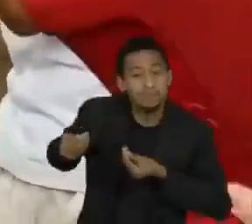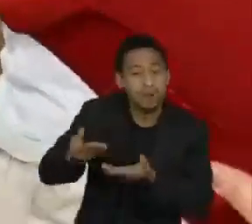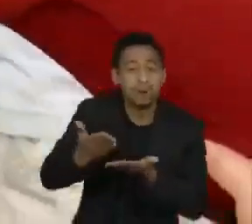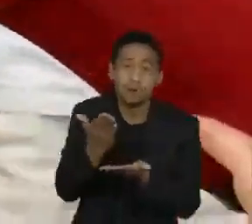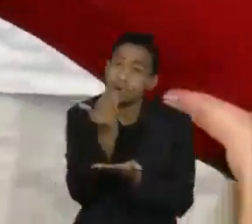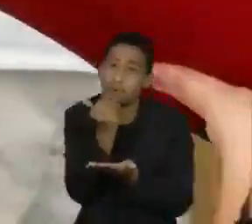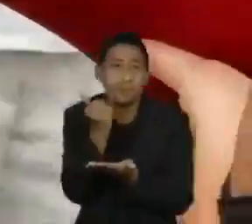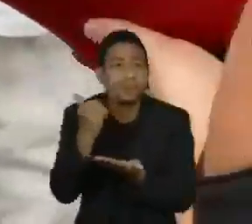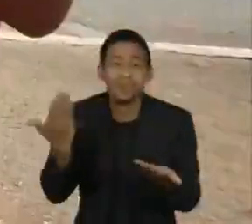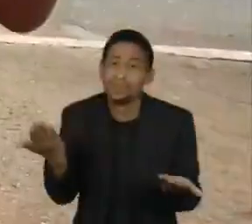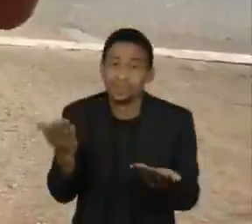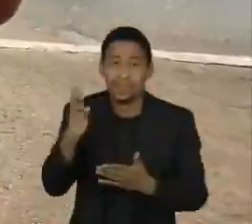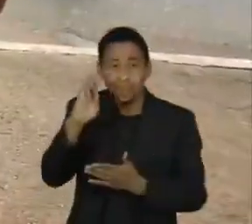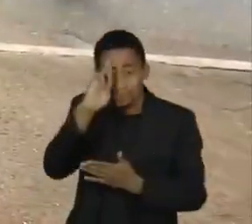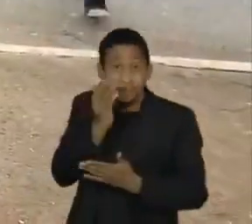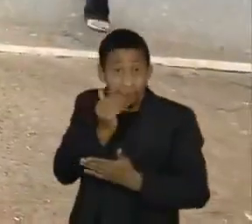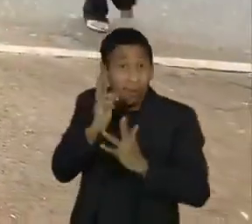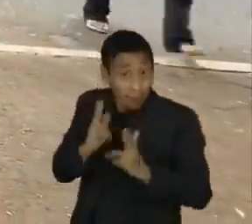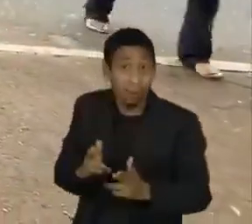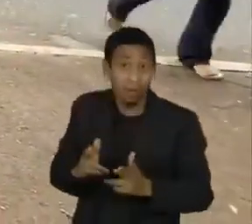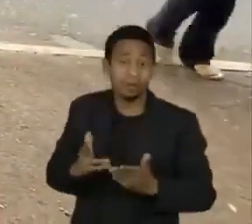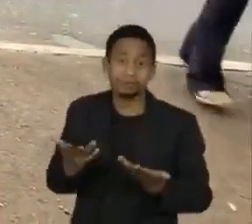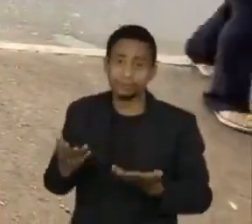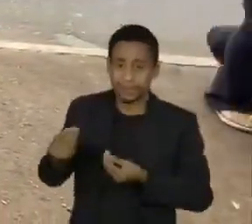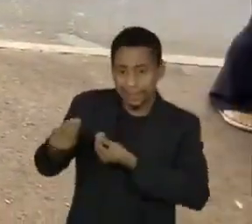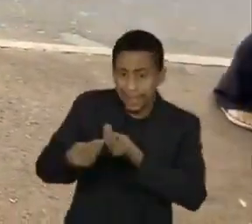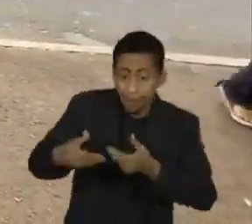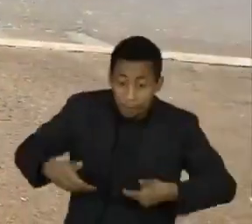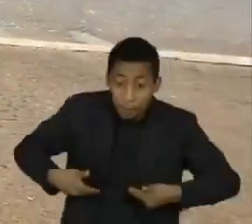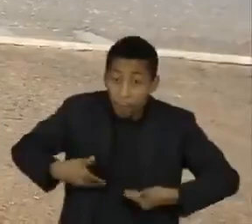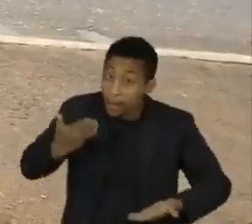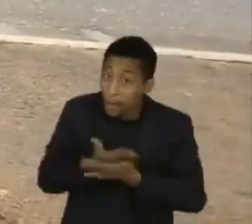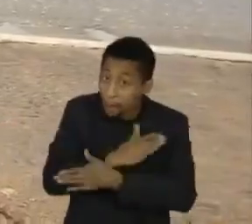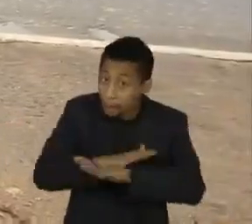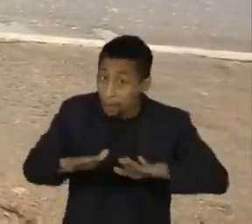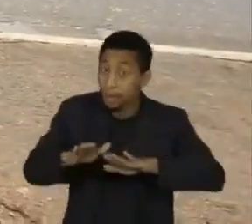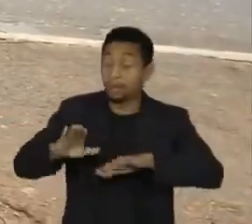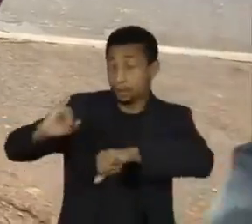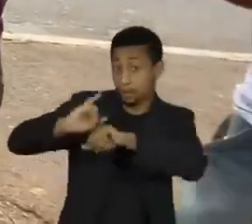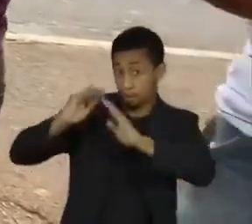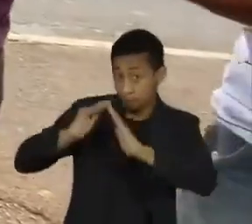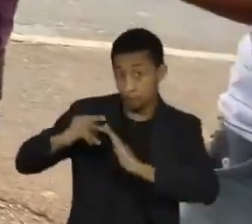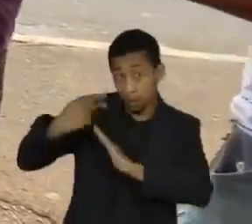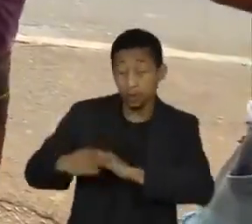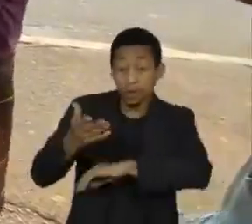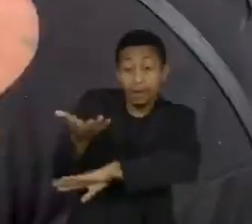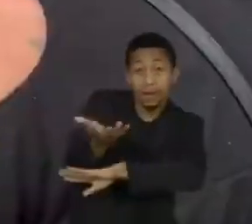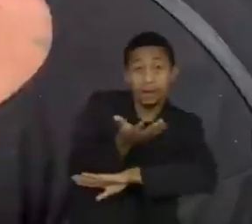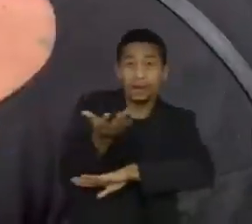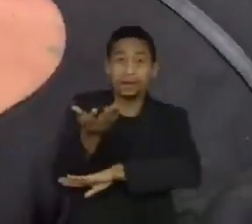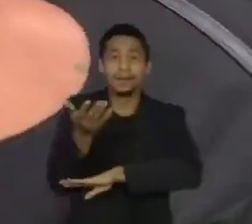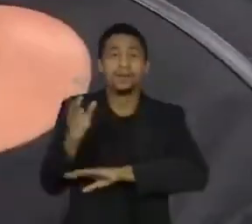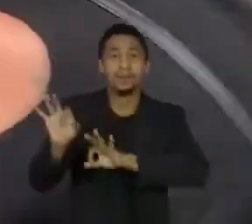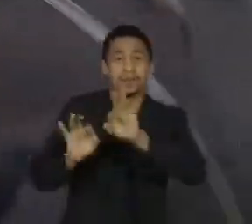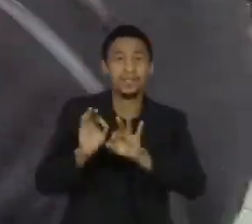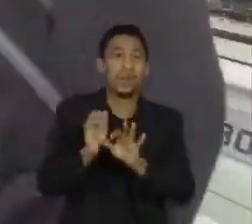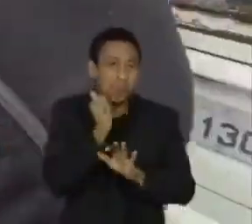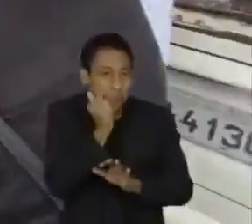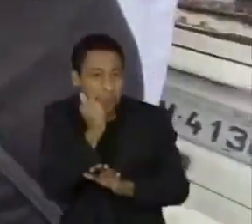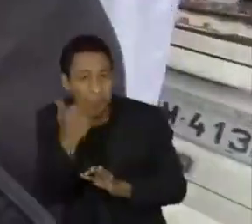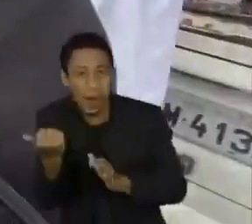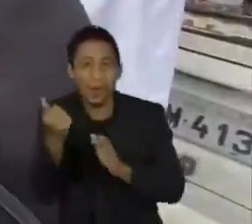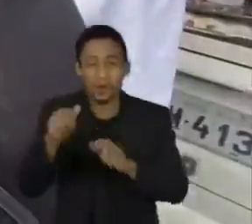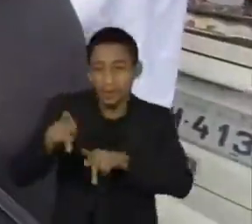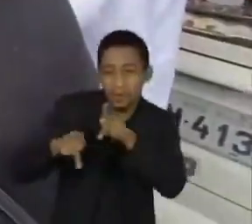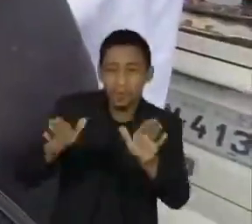refeição do dia. Para tentar amenizar a fome de quem vive no centro da capital paulista, o projeto Pão do Povo da Rua começou hoje uma